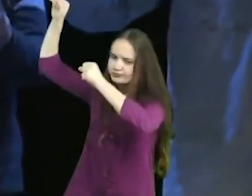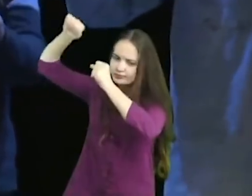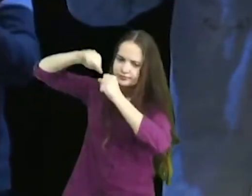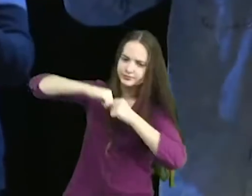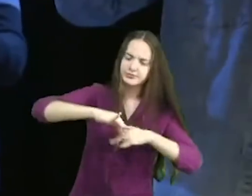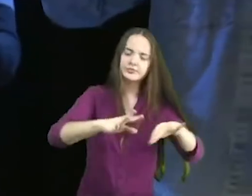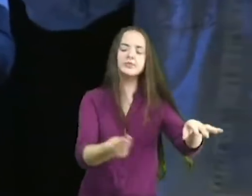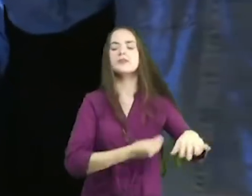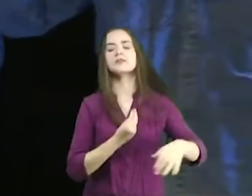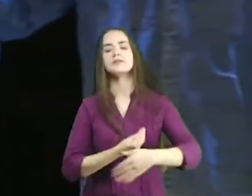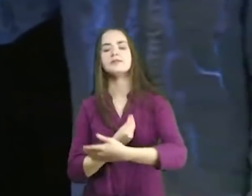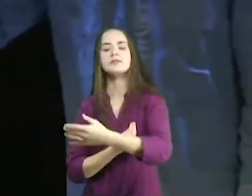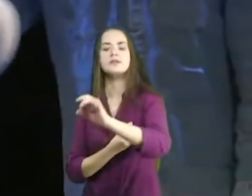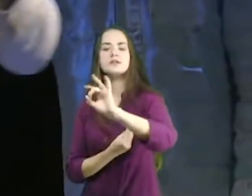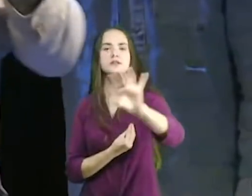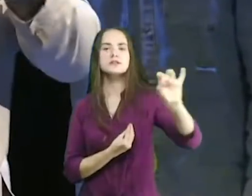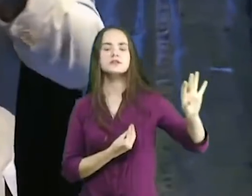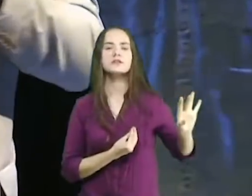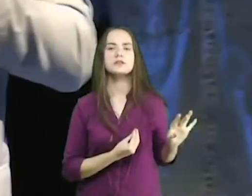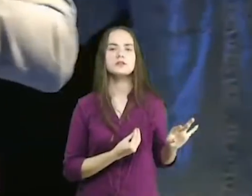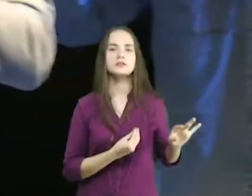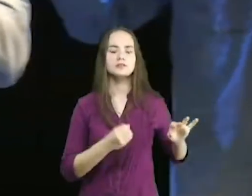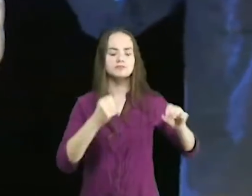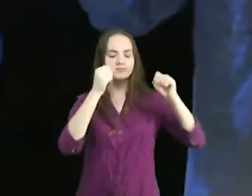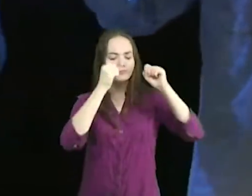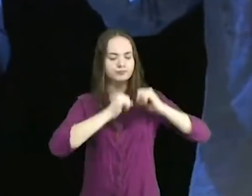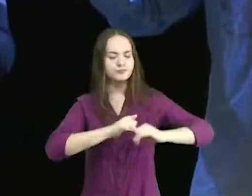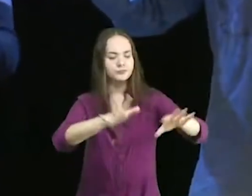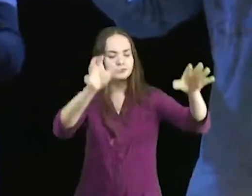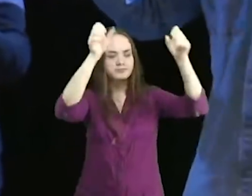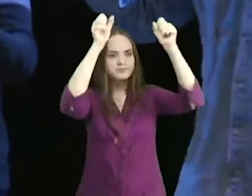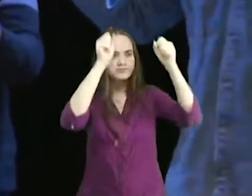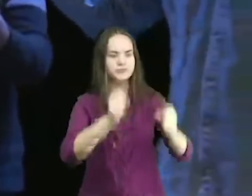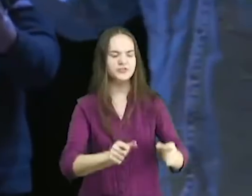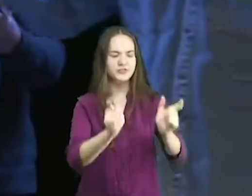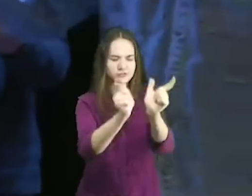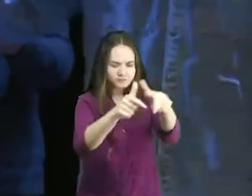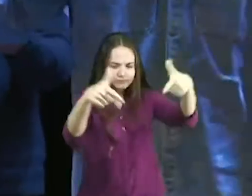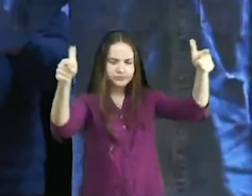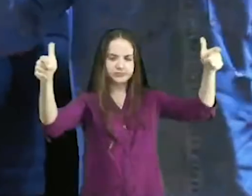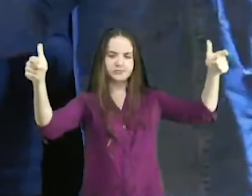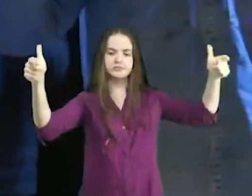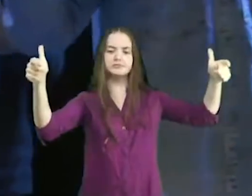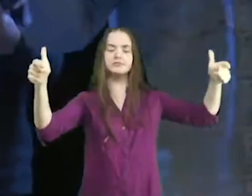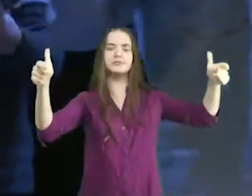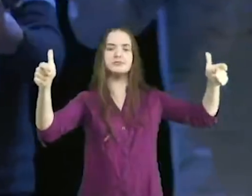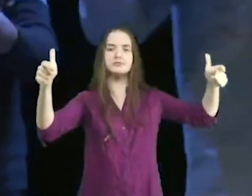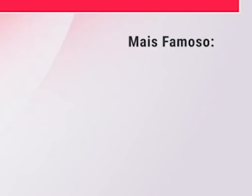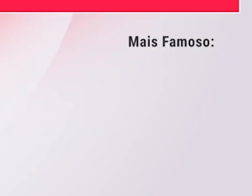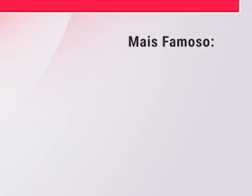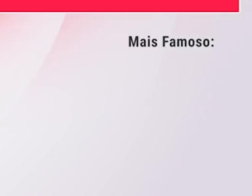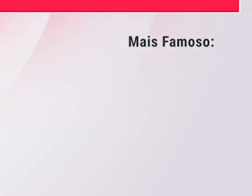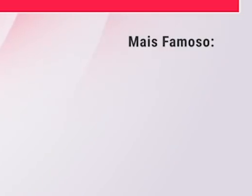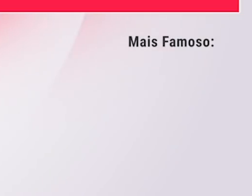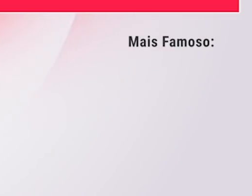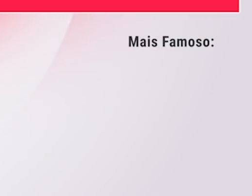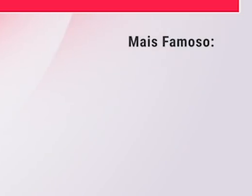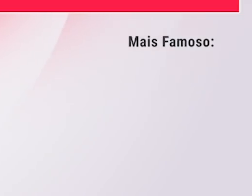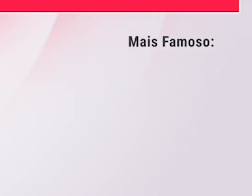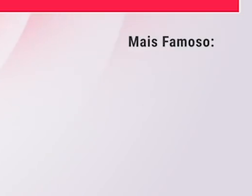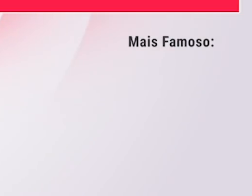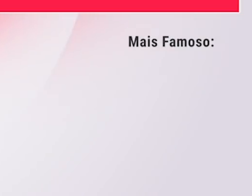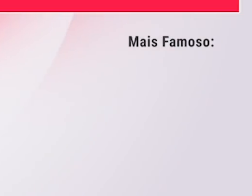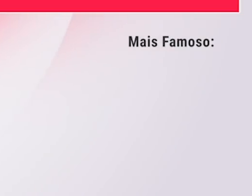um de nós esse poder de multiplicar a tua bênção